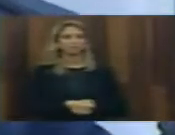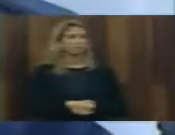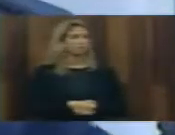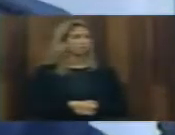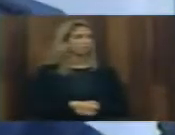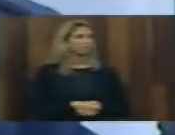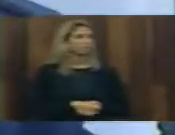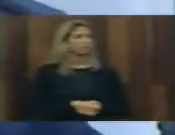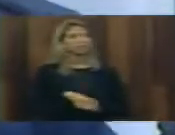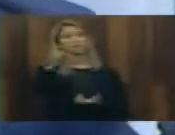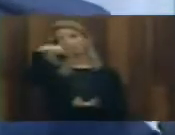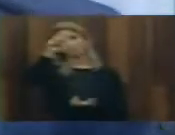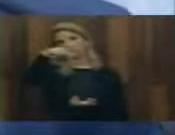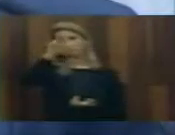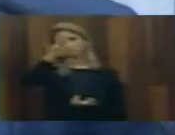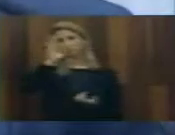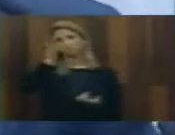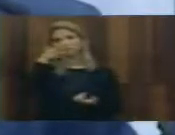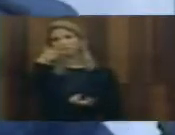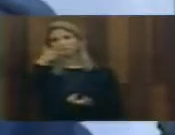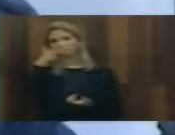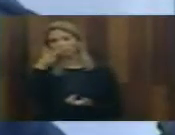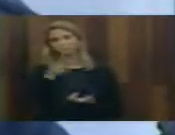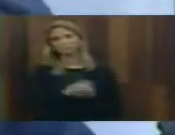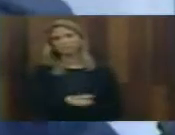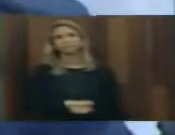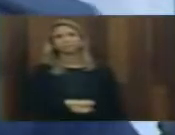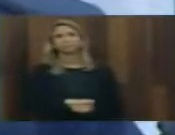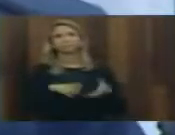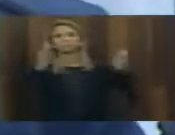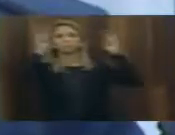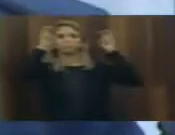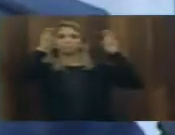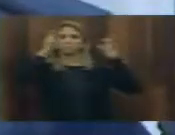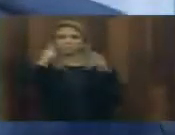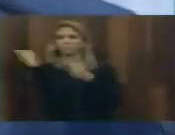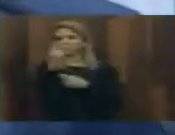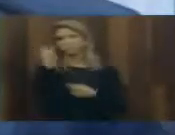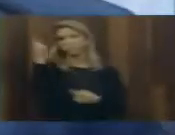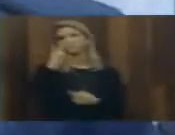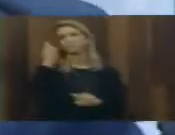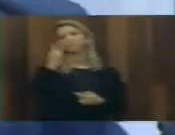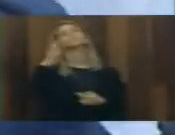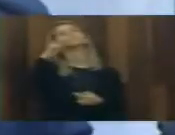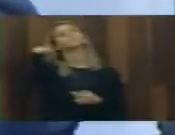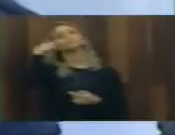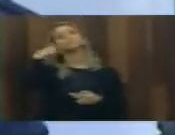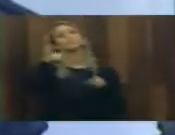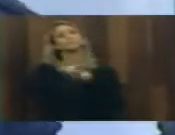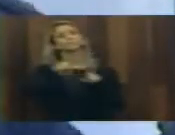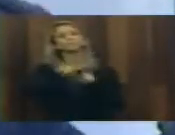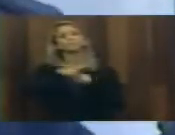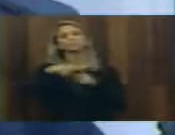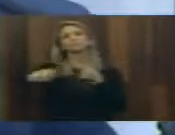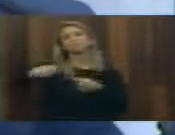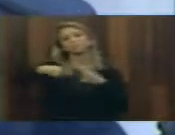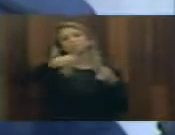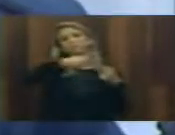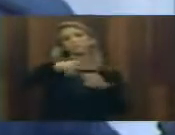o Nenel acabou de falar de maneira muito interessante. Os vereadores e os políticos em geral que têm mandato